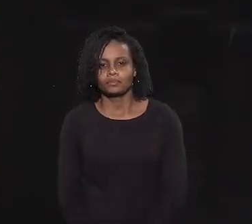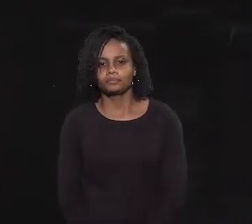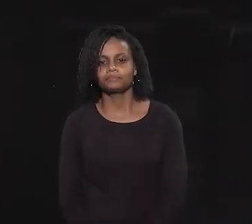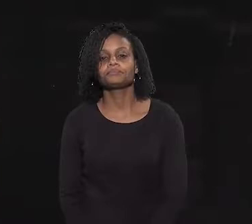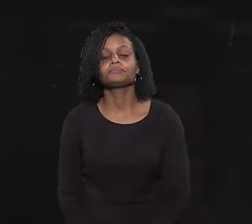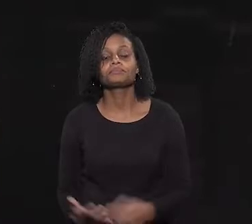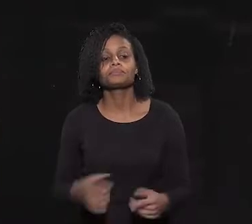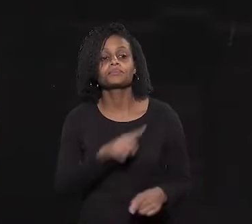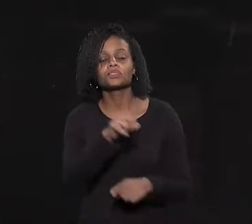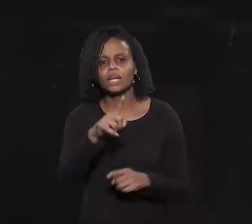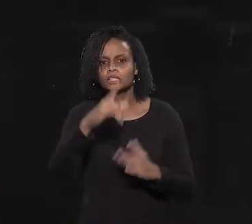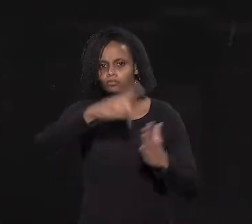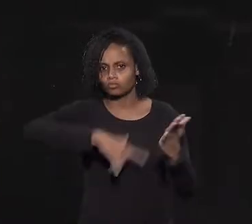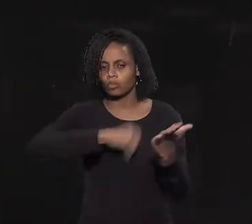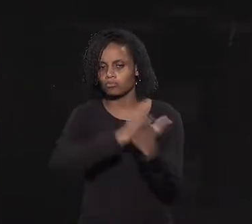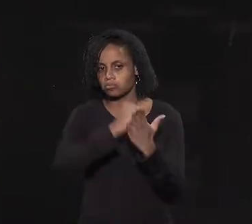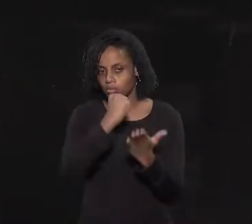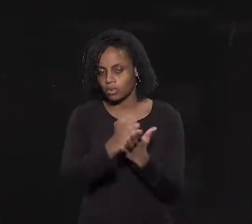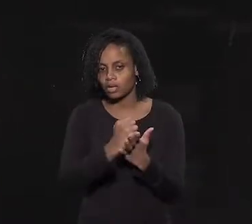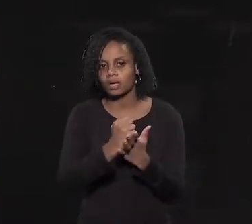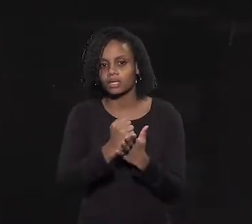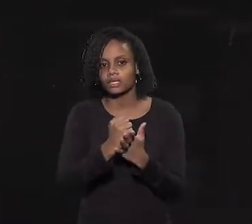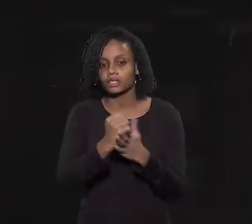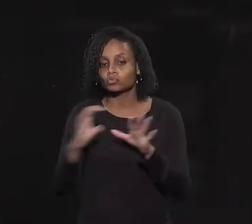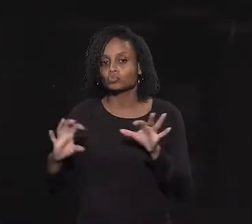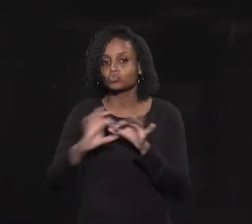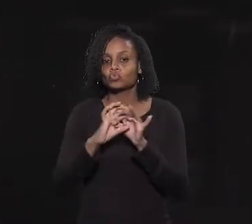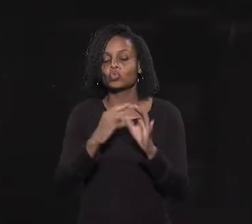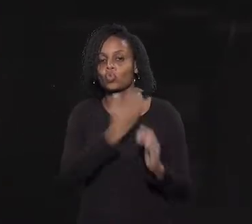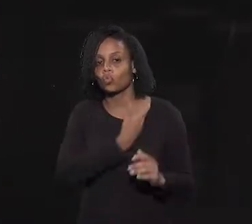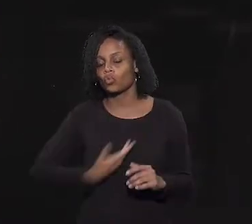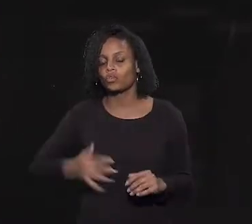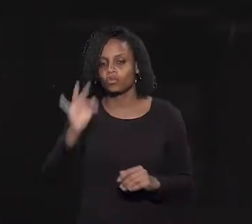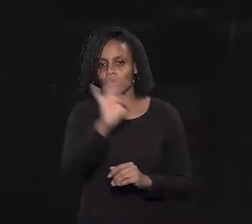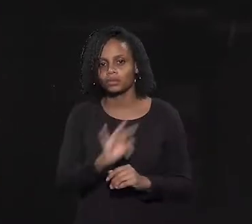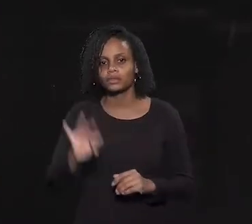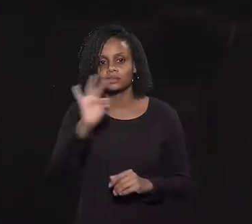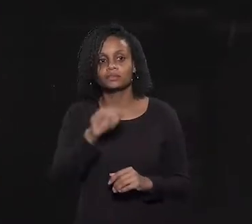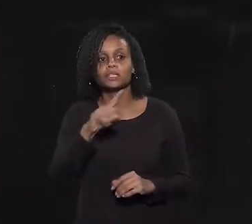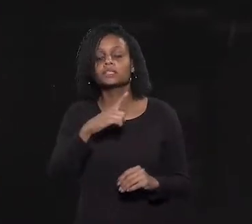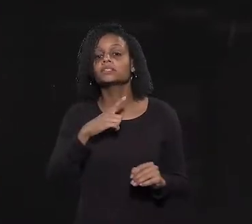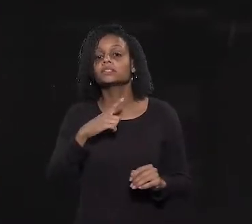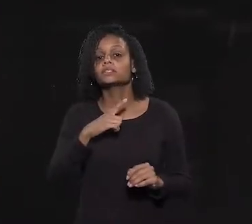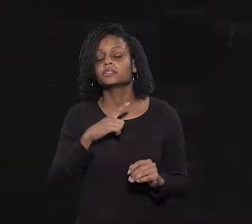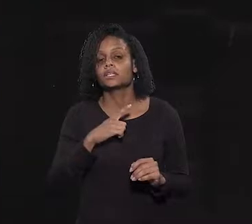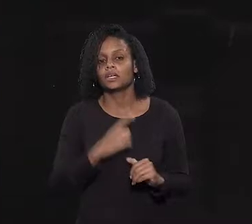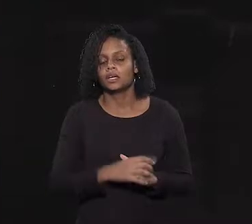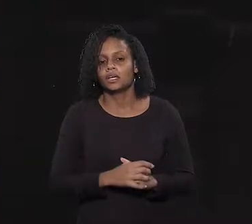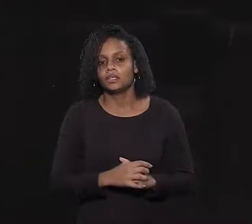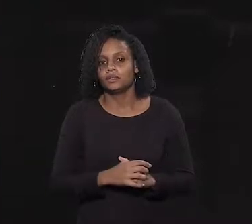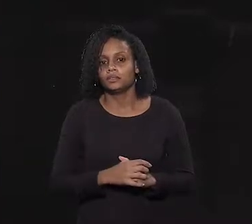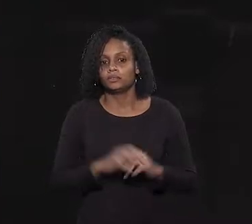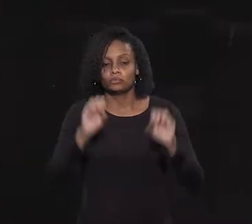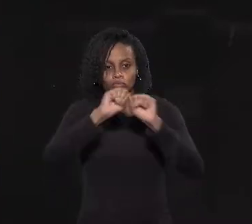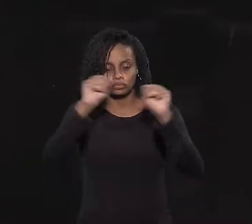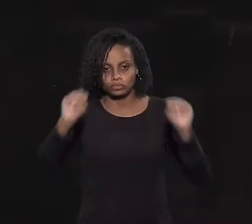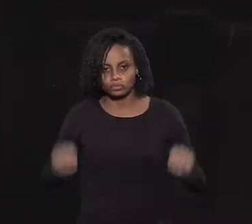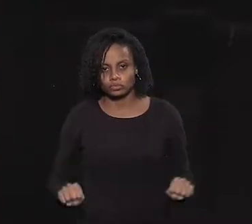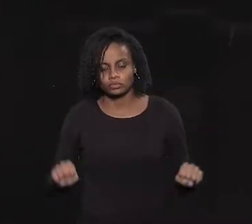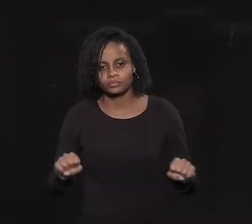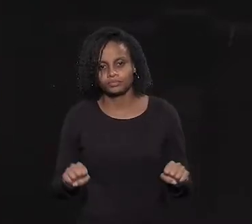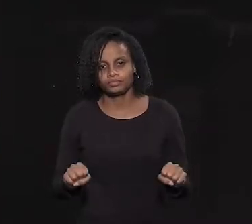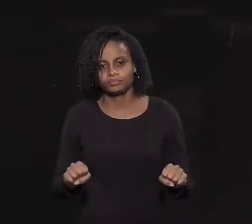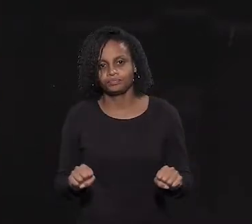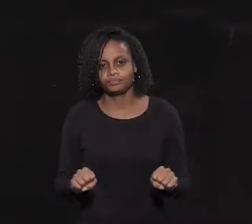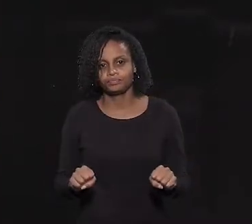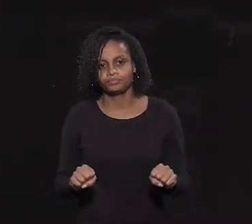estão sendo regulamentadas pelo convênio com o governo federal, elas seguem um sistema,